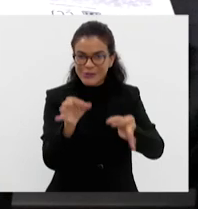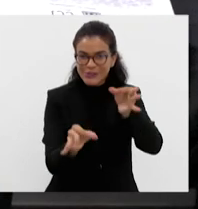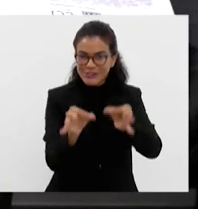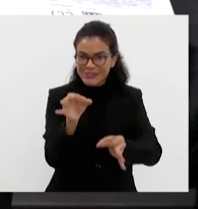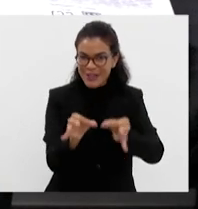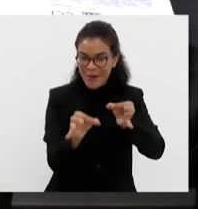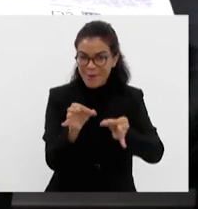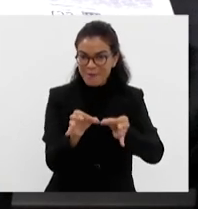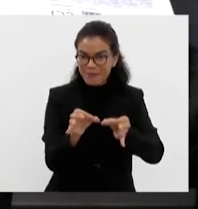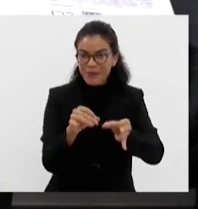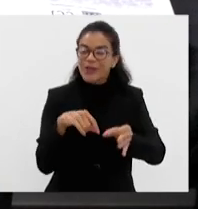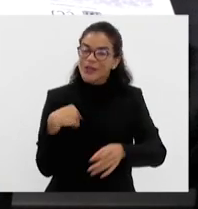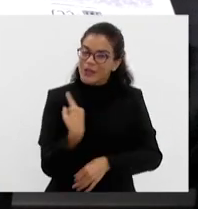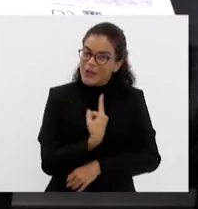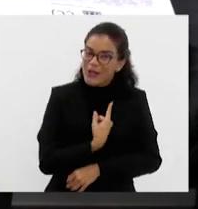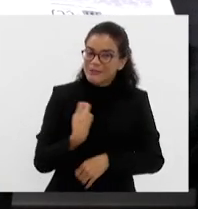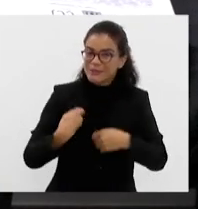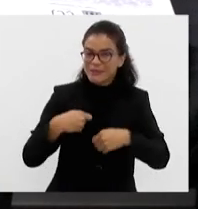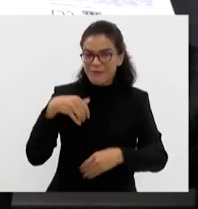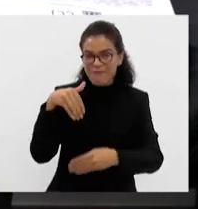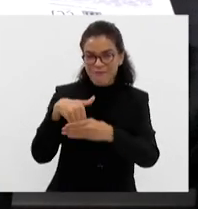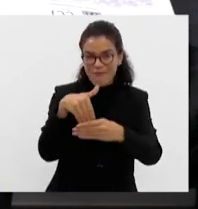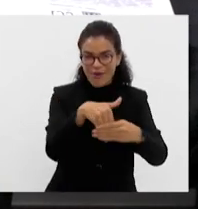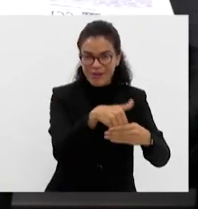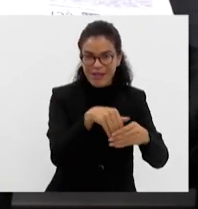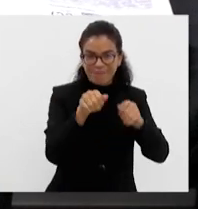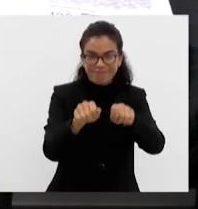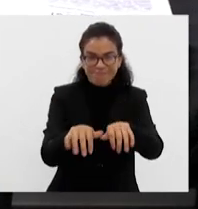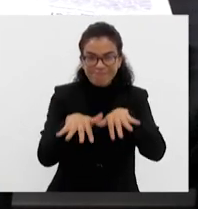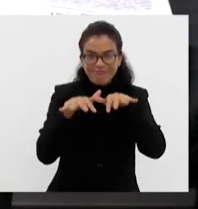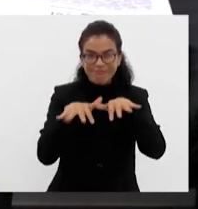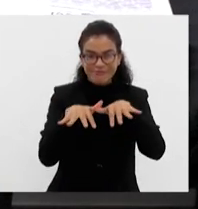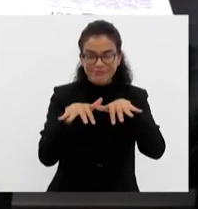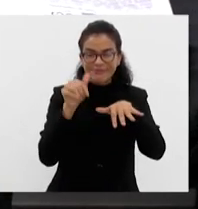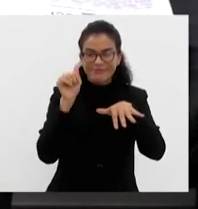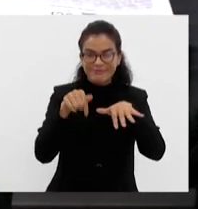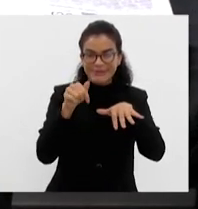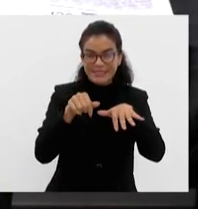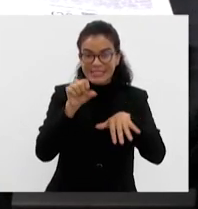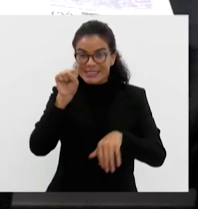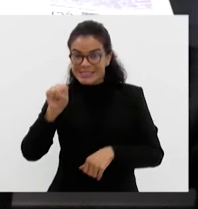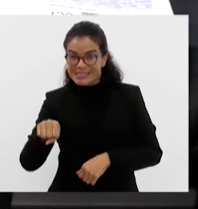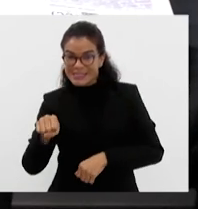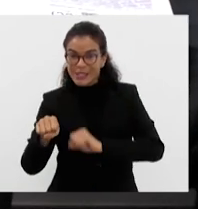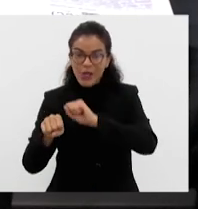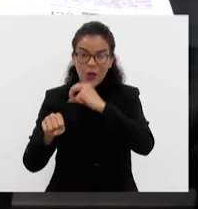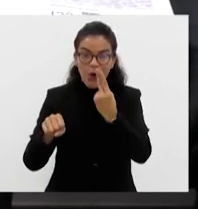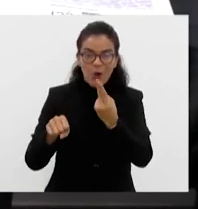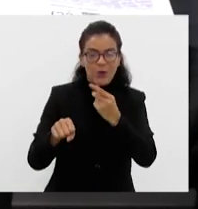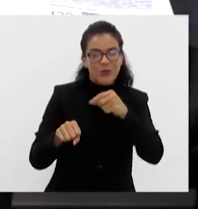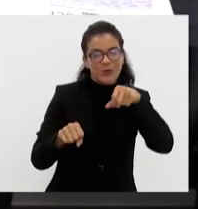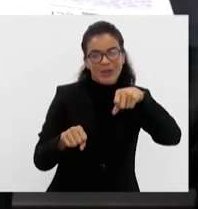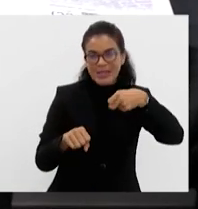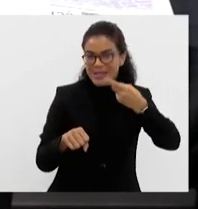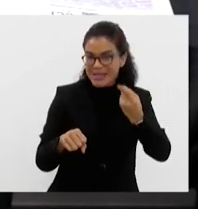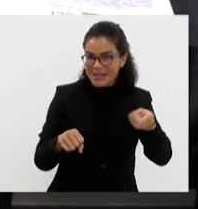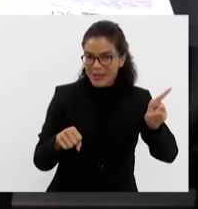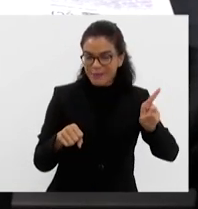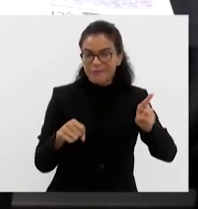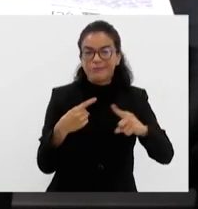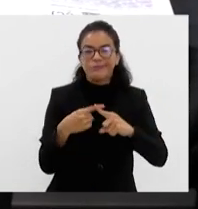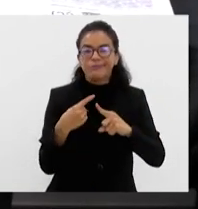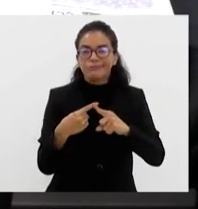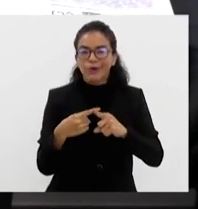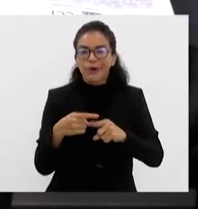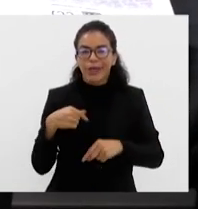votar em plenário, não aqui, sim ou não. Porque um